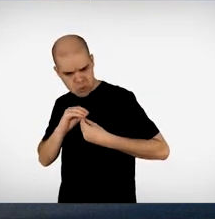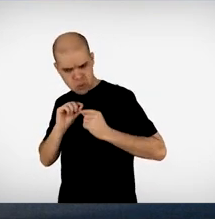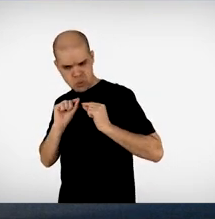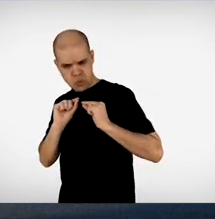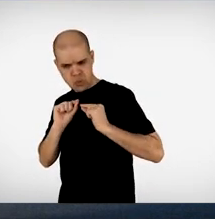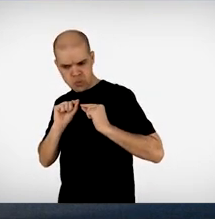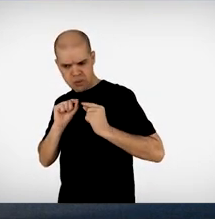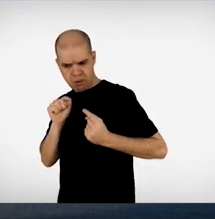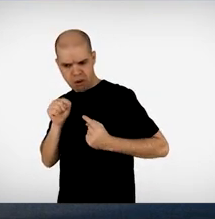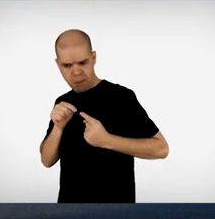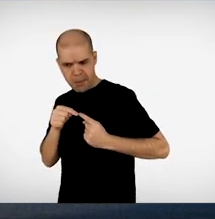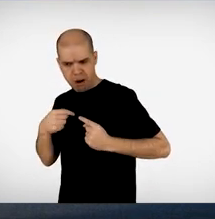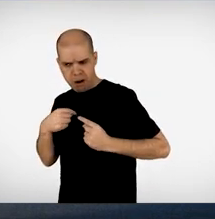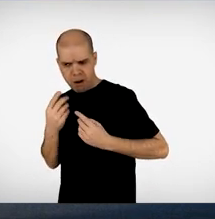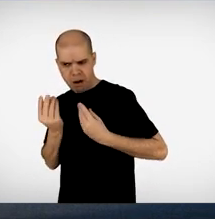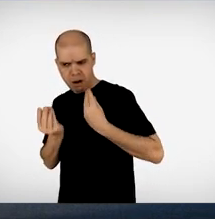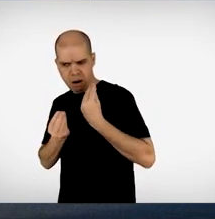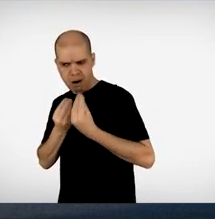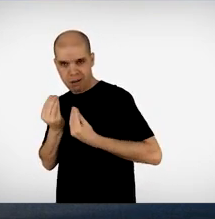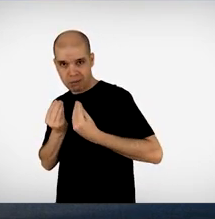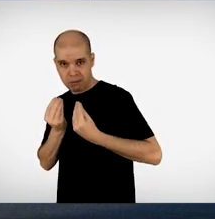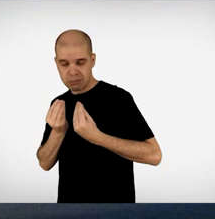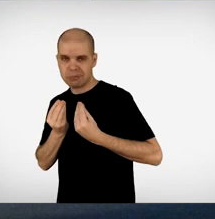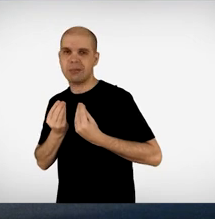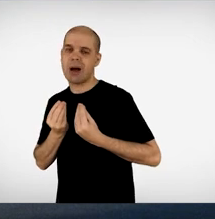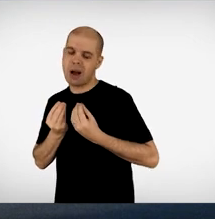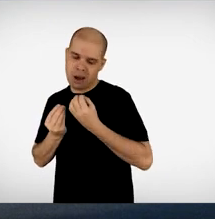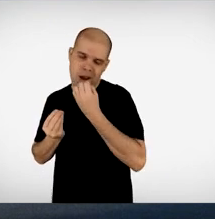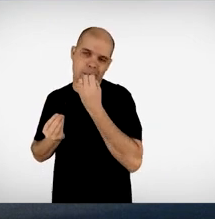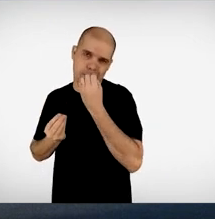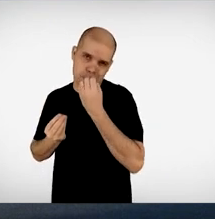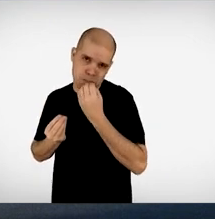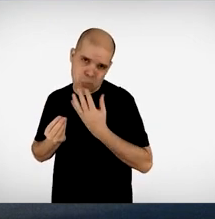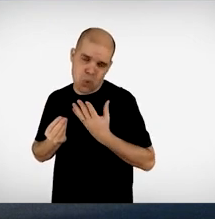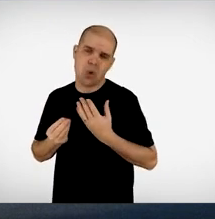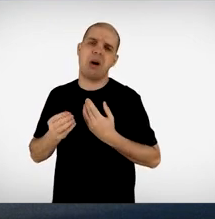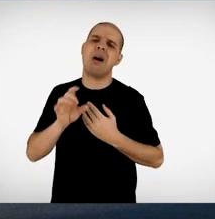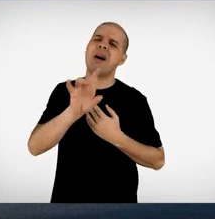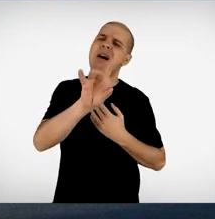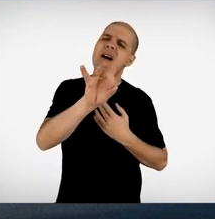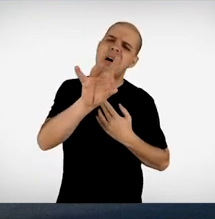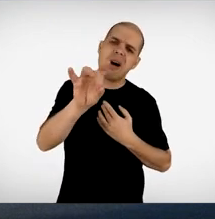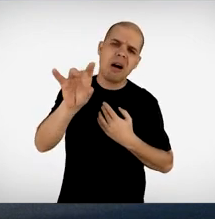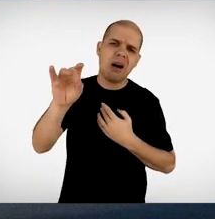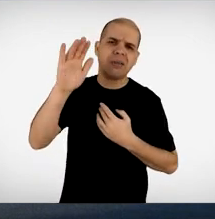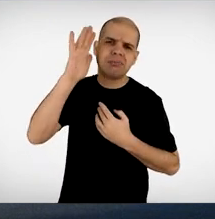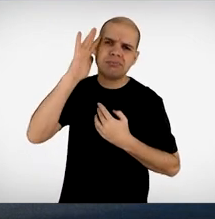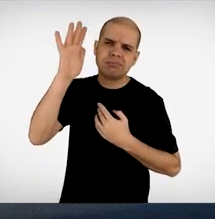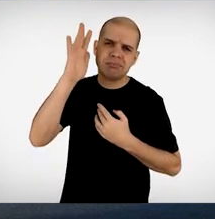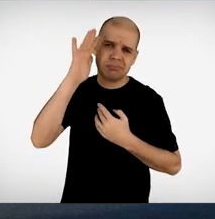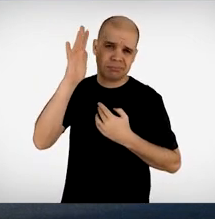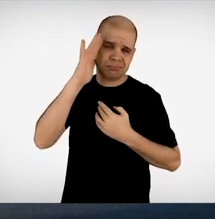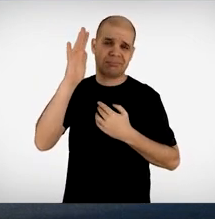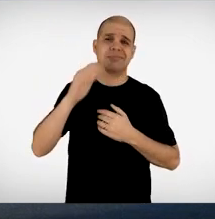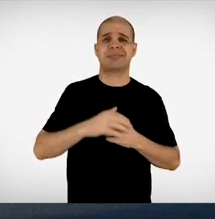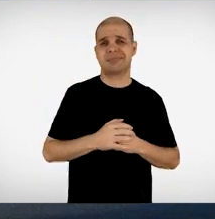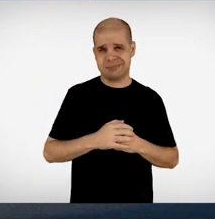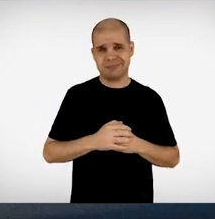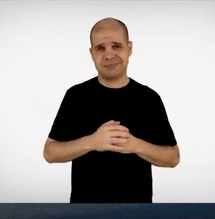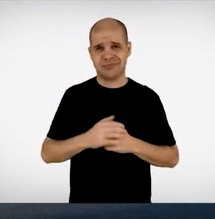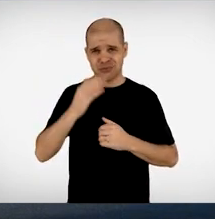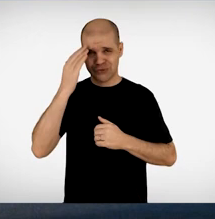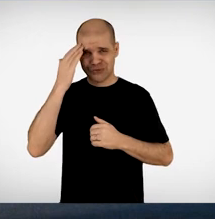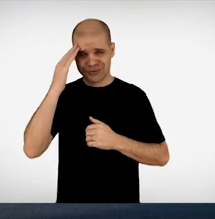torna ele pessoal para você. Essa é a experiência de criatividade da qual fala o Winnicott. É um paradoxo. Ele diz,